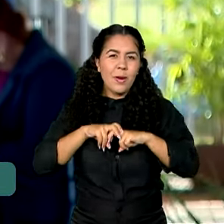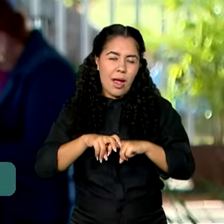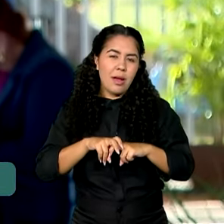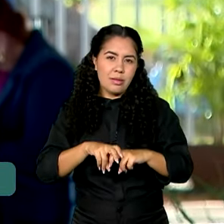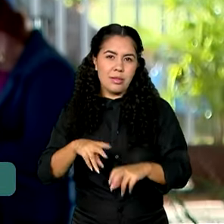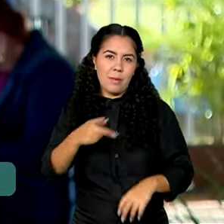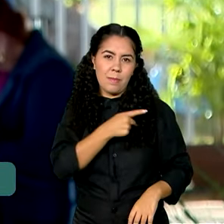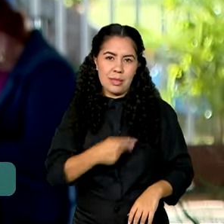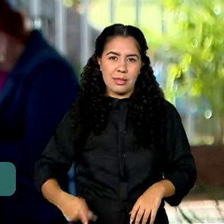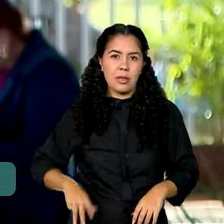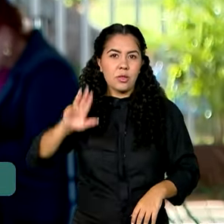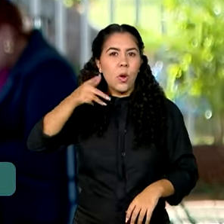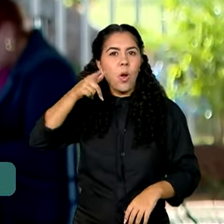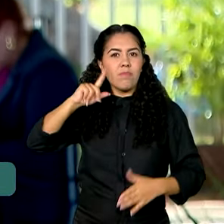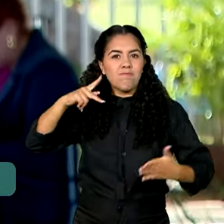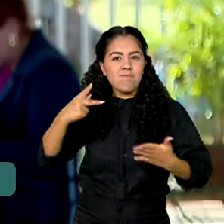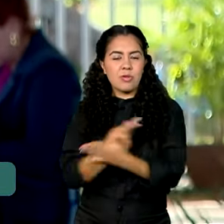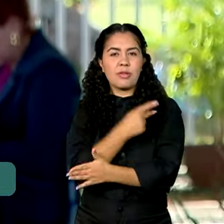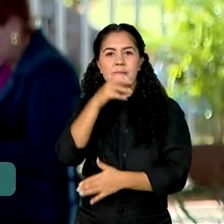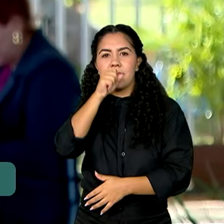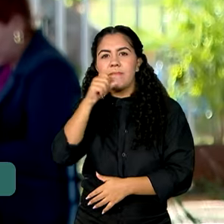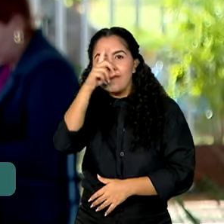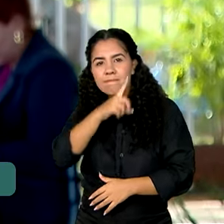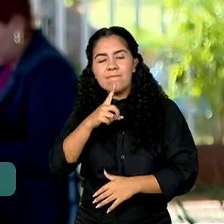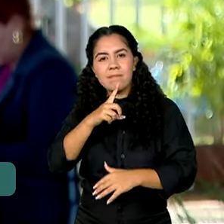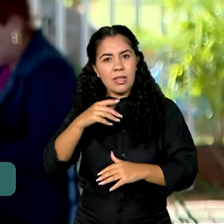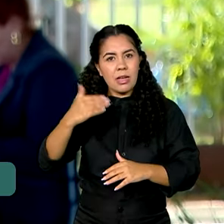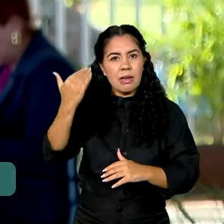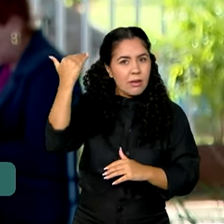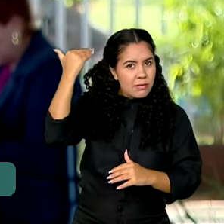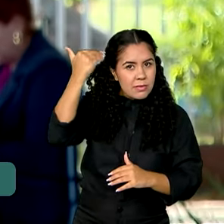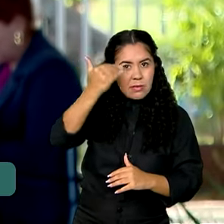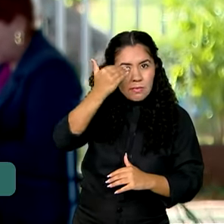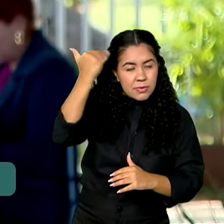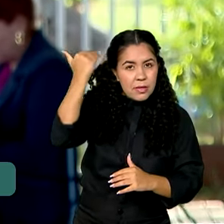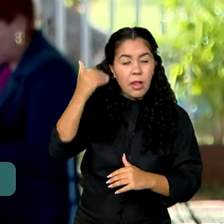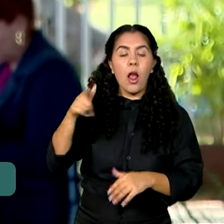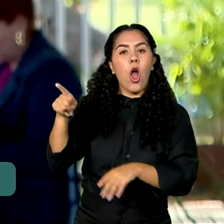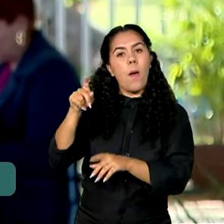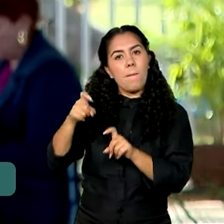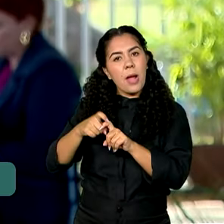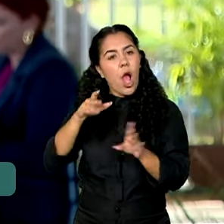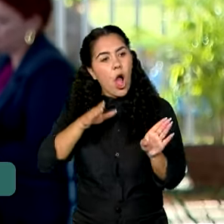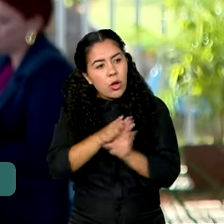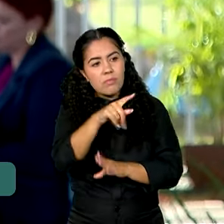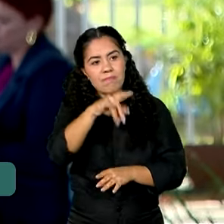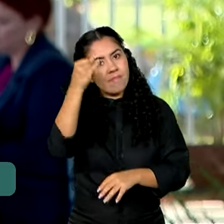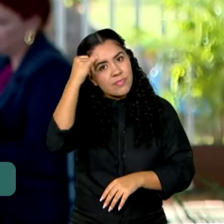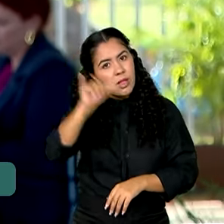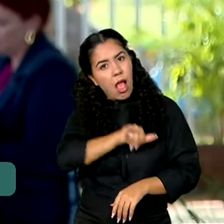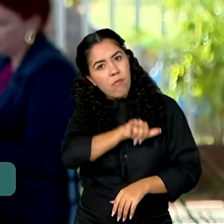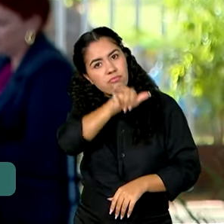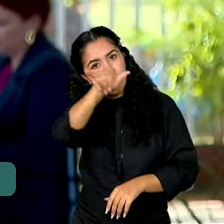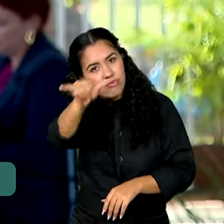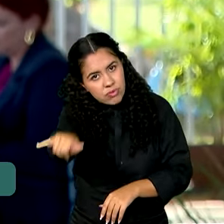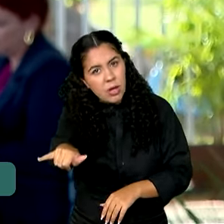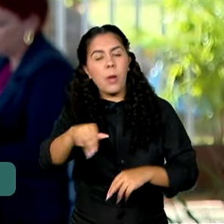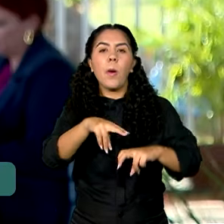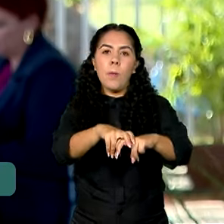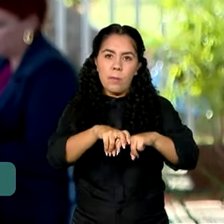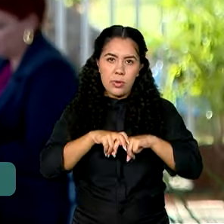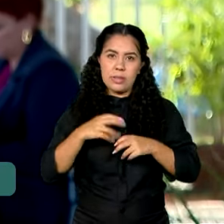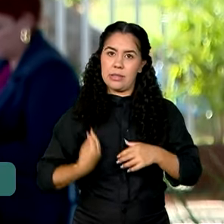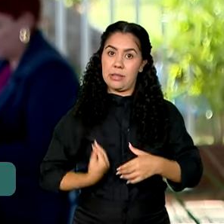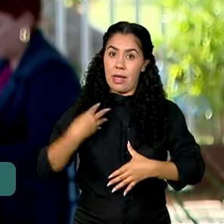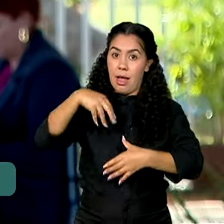sofreu no final de semana, ele foi orientado pela equipe médica a não viajar mais para a Rússia para participar da cúpula do BRICS e, por isso, ele está trabalhando